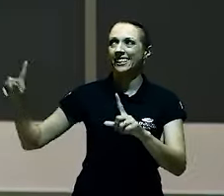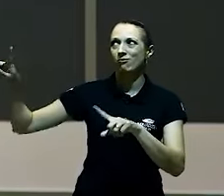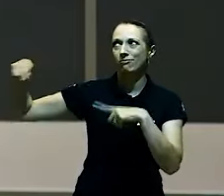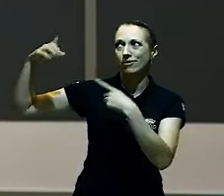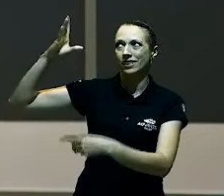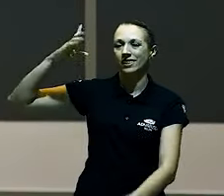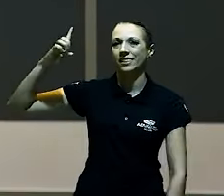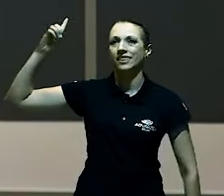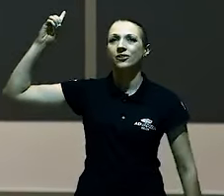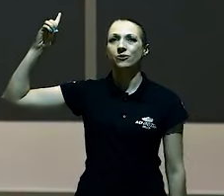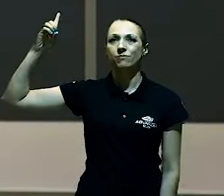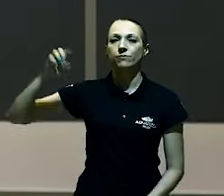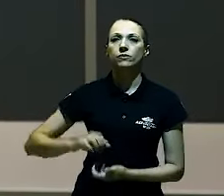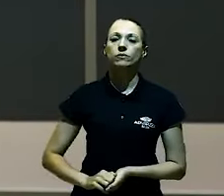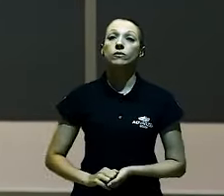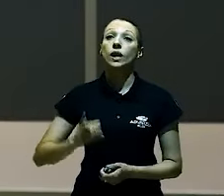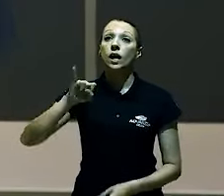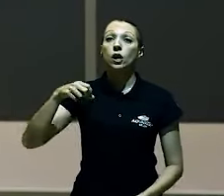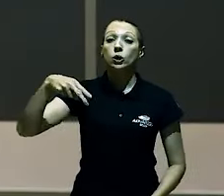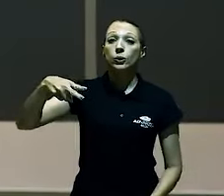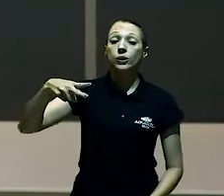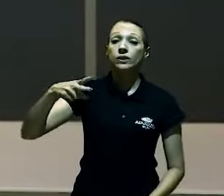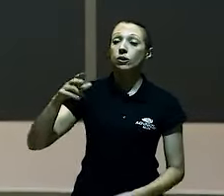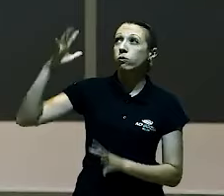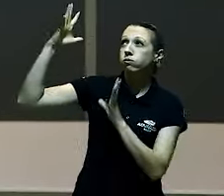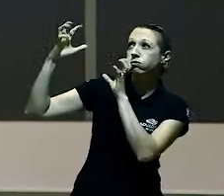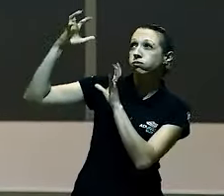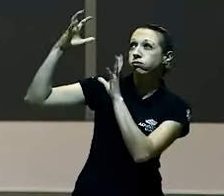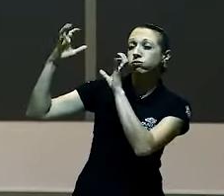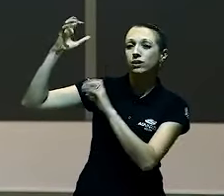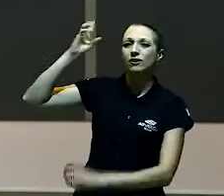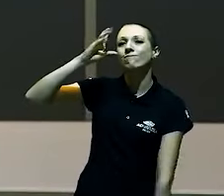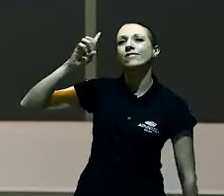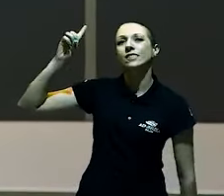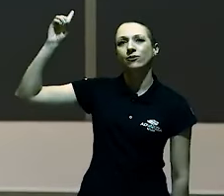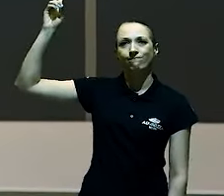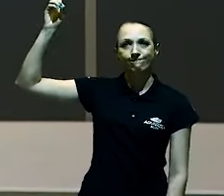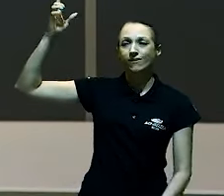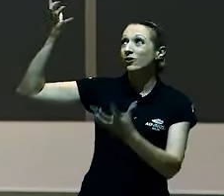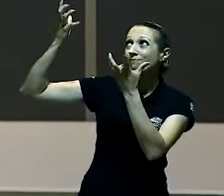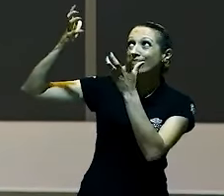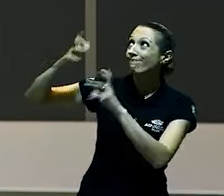Jonas estava em luta com Deus e dizendo: eu te resisto e não concordo com a tua